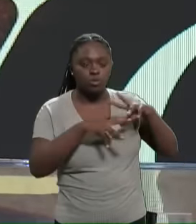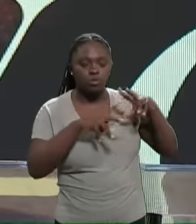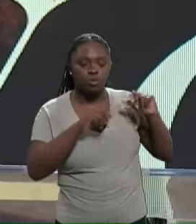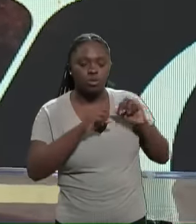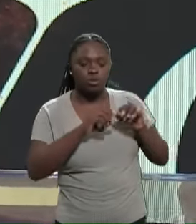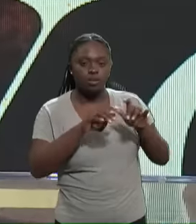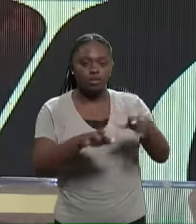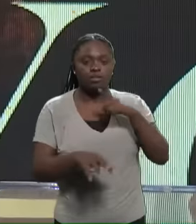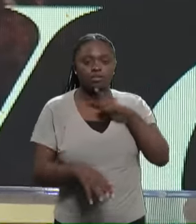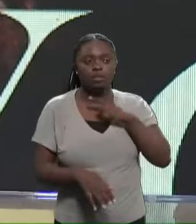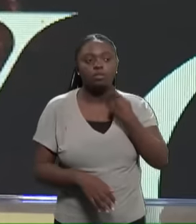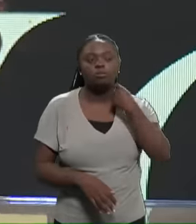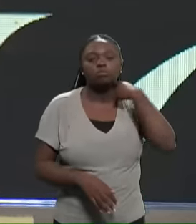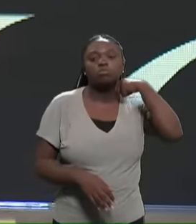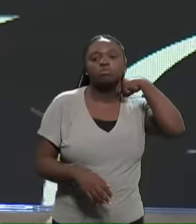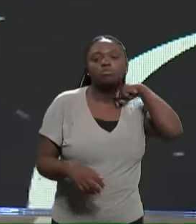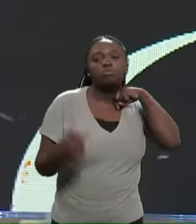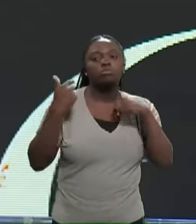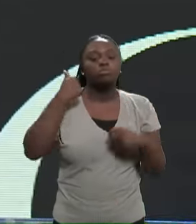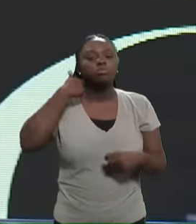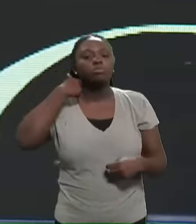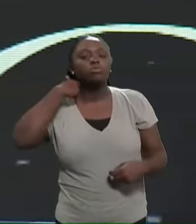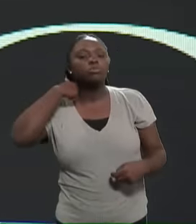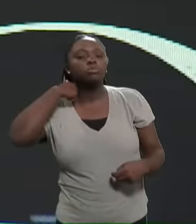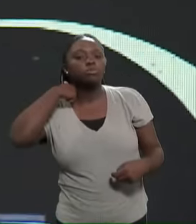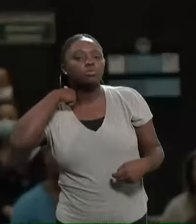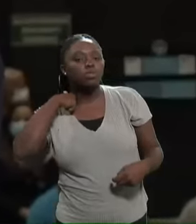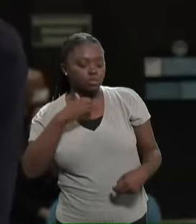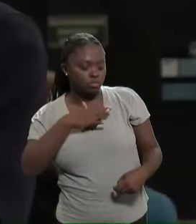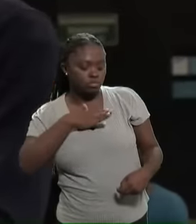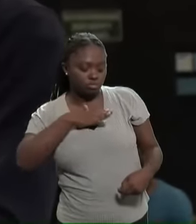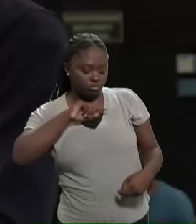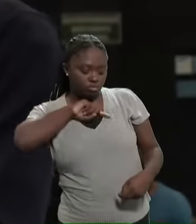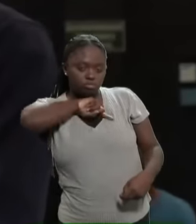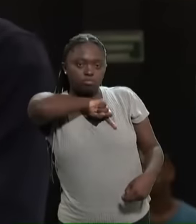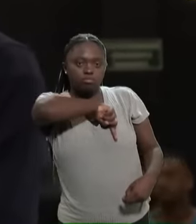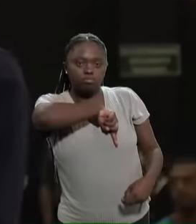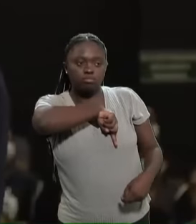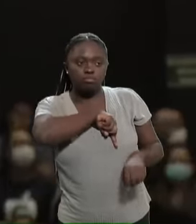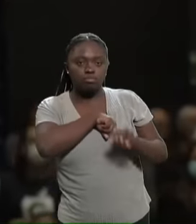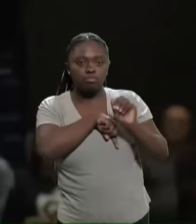Tenho sondas. Um acesso em meu peito.